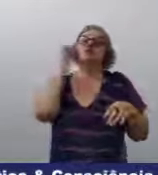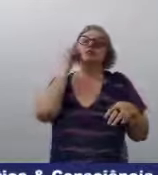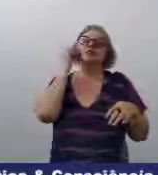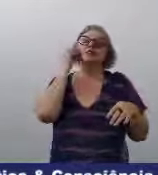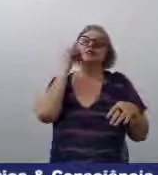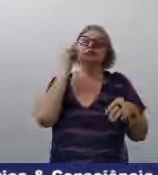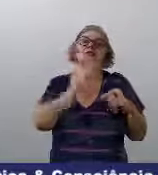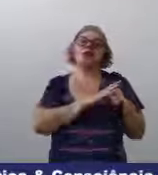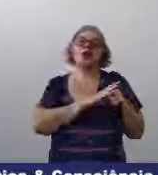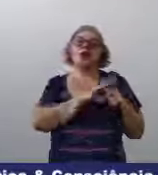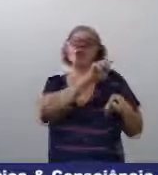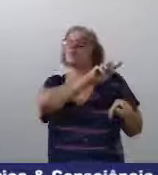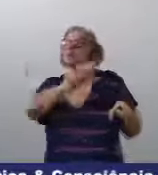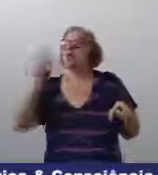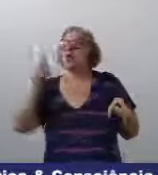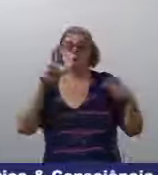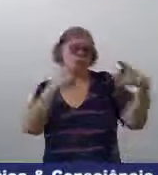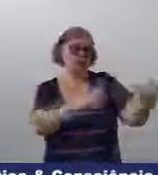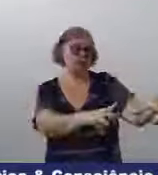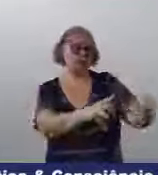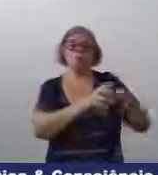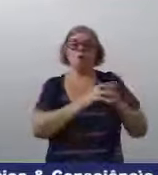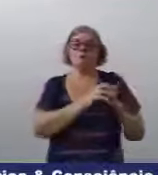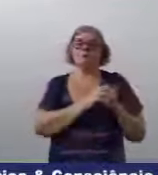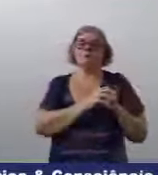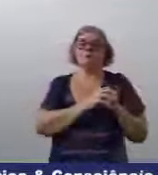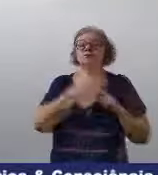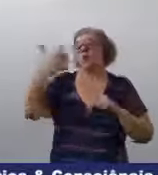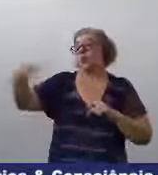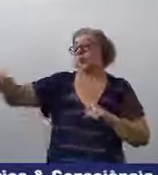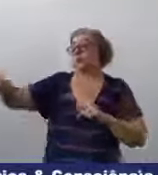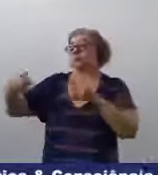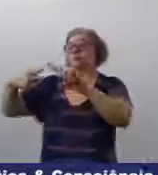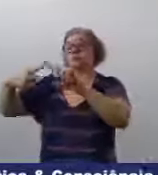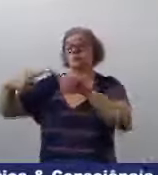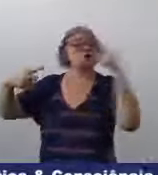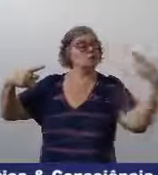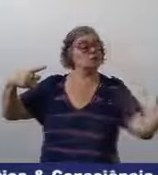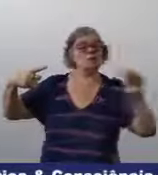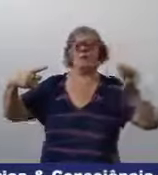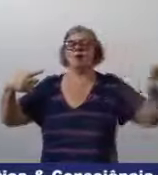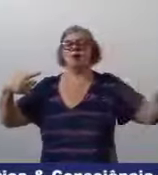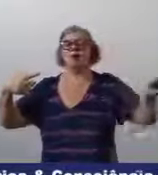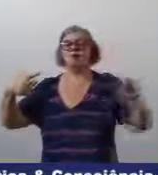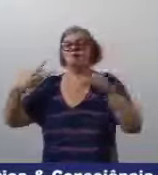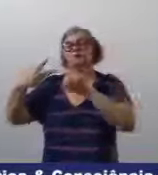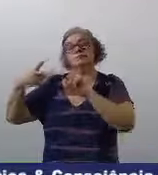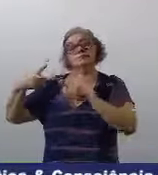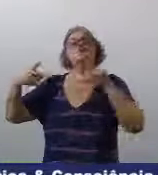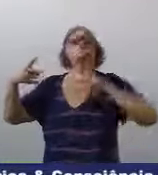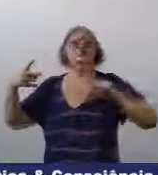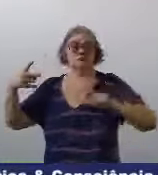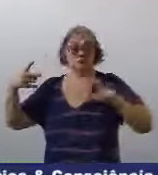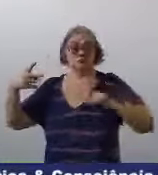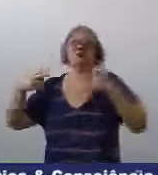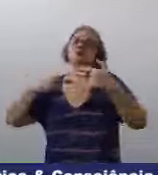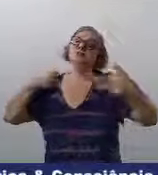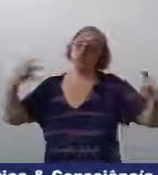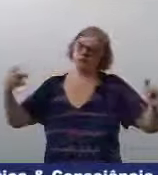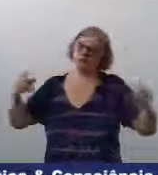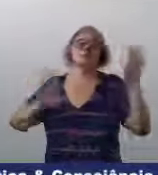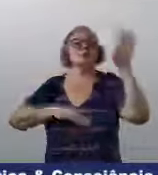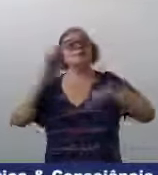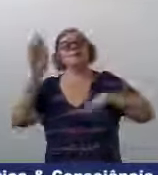teste. Aí existe então o fenômeno não local. E o outro é exatamente que a existência de